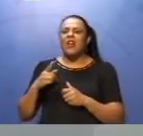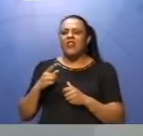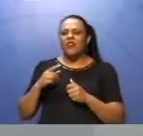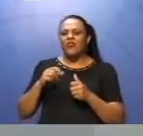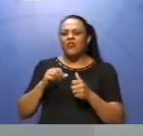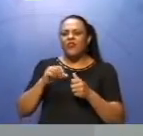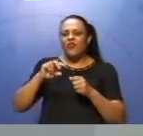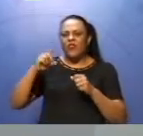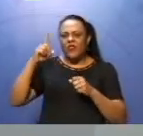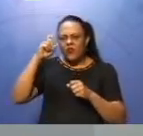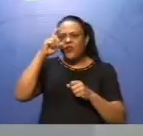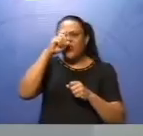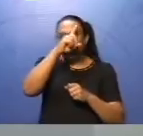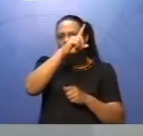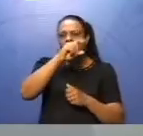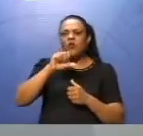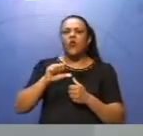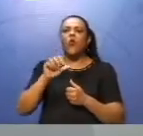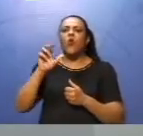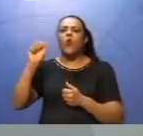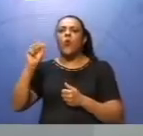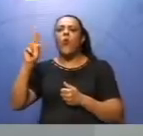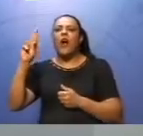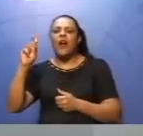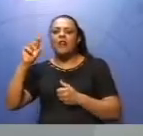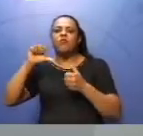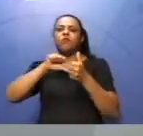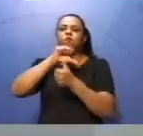gasosas. Como nós podemos ver aqui,